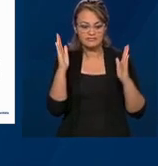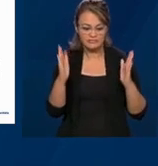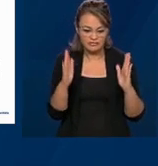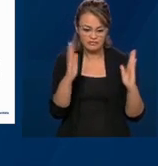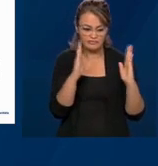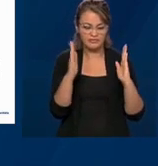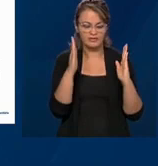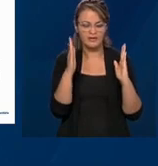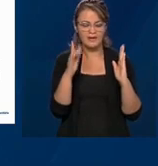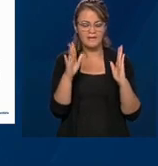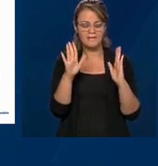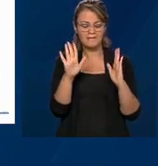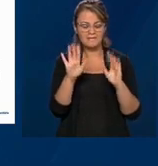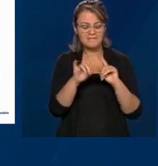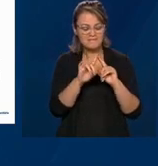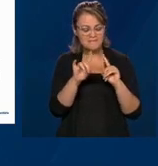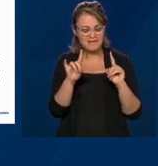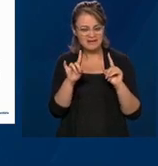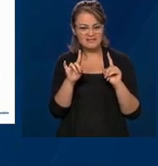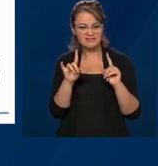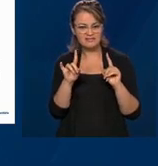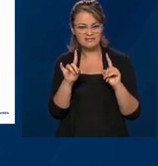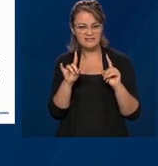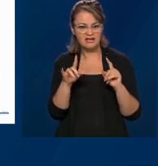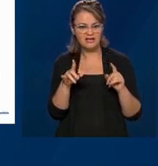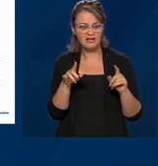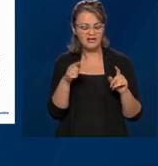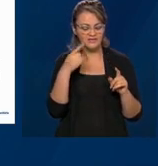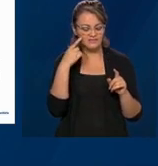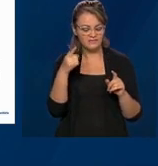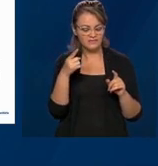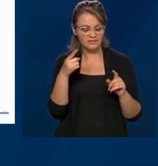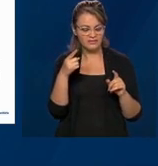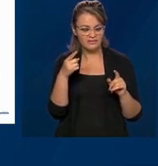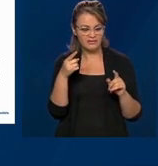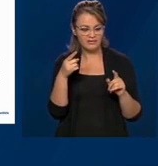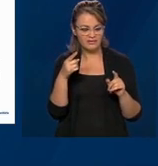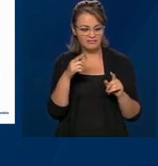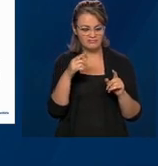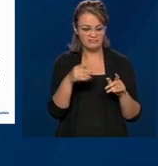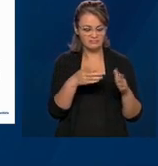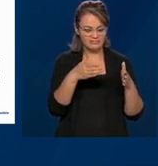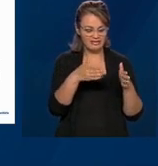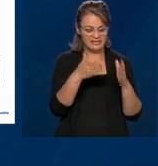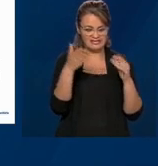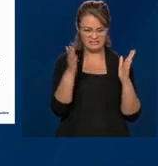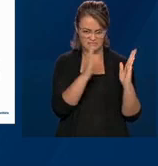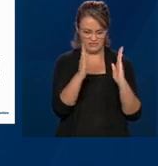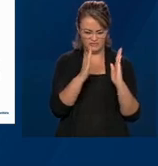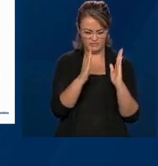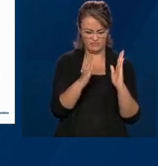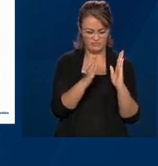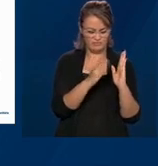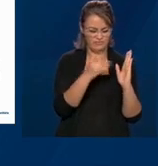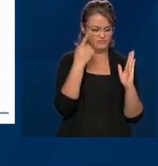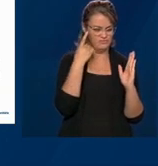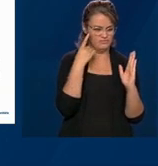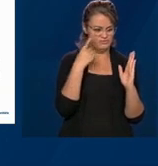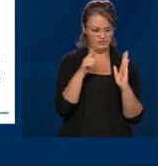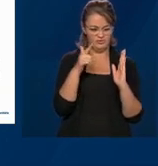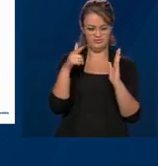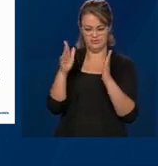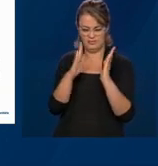com mais detalhes, a eficácia dividida nos diferentes intervalos no fase